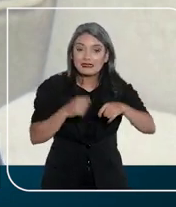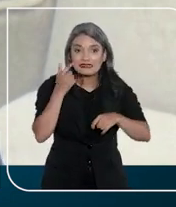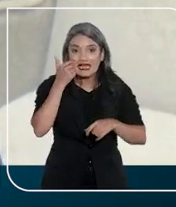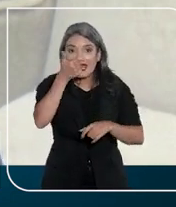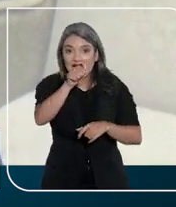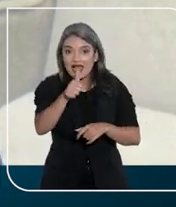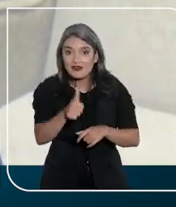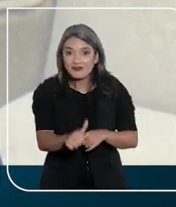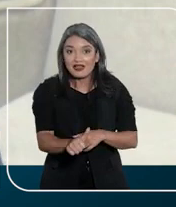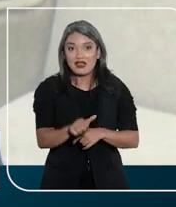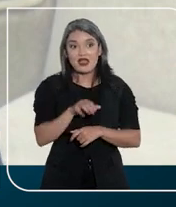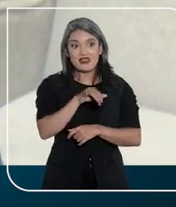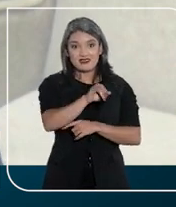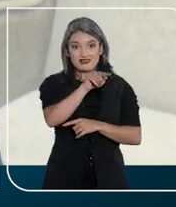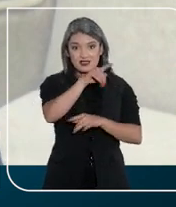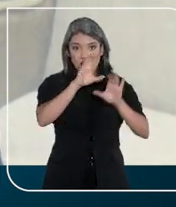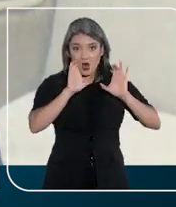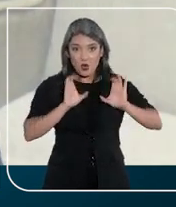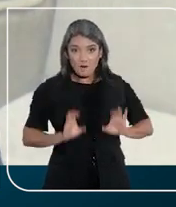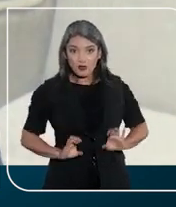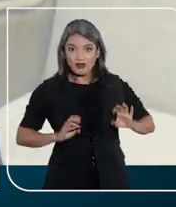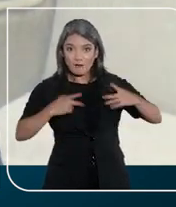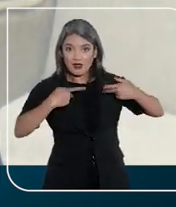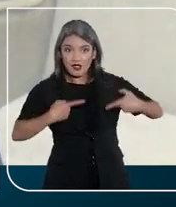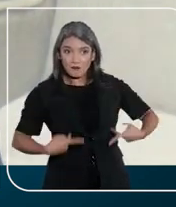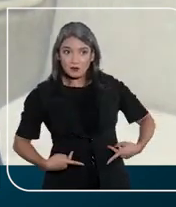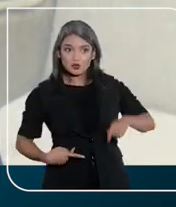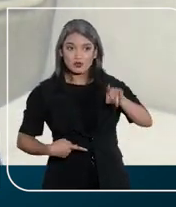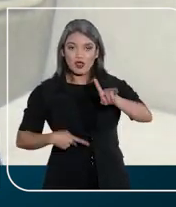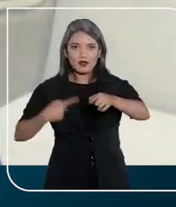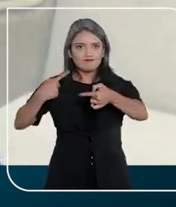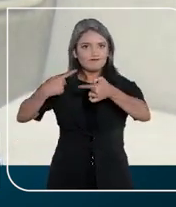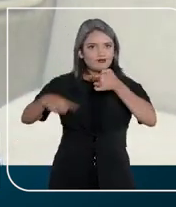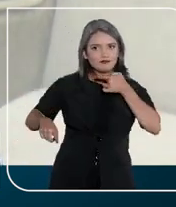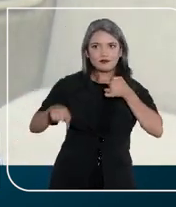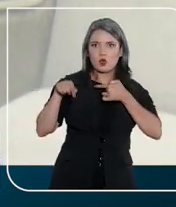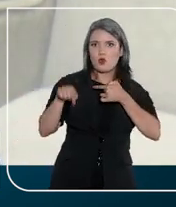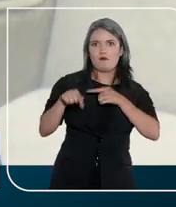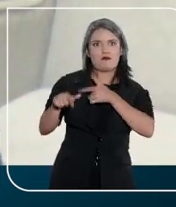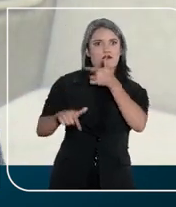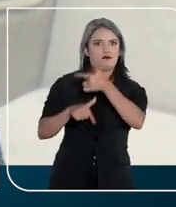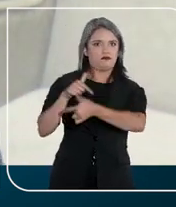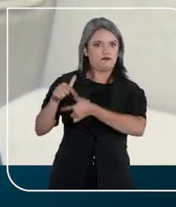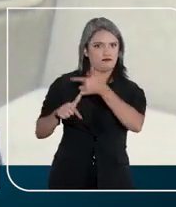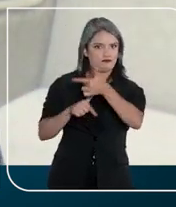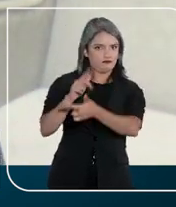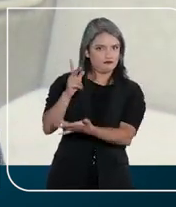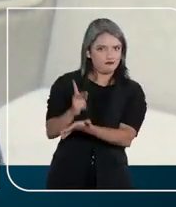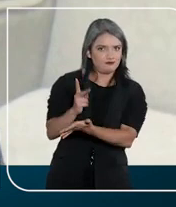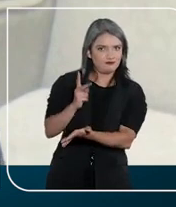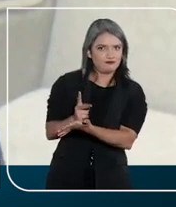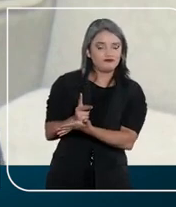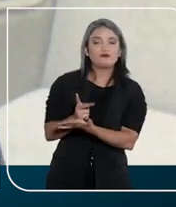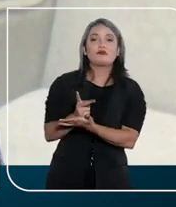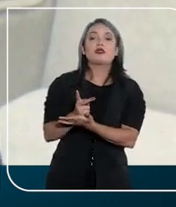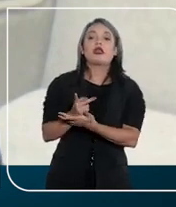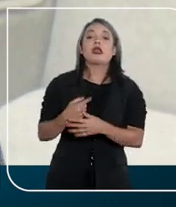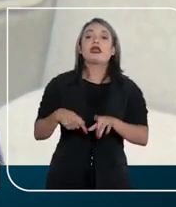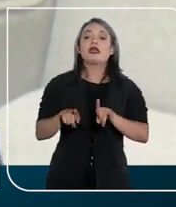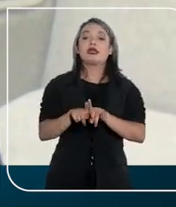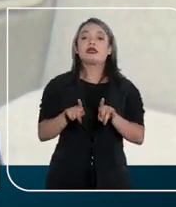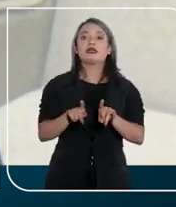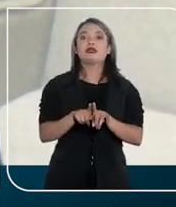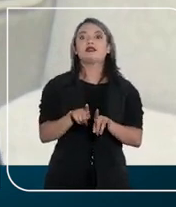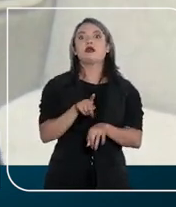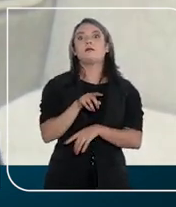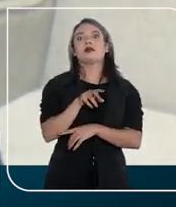que incompatibilizem aquela pessoa por exercício de determinadas funções, e também situações que já estão